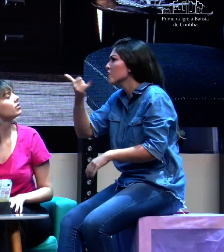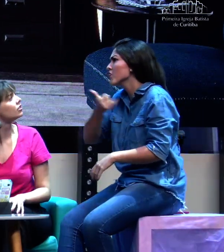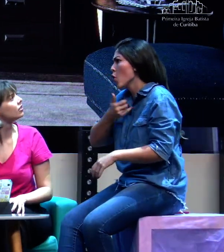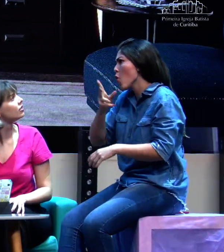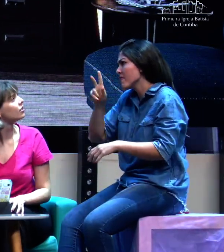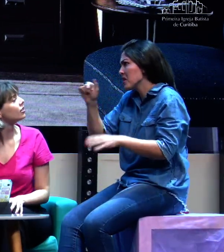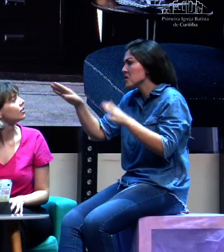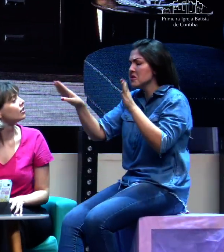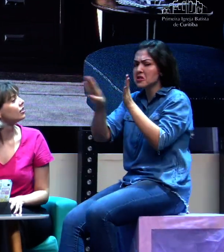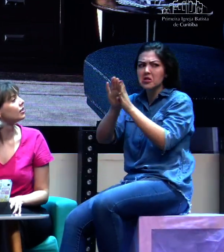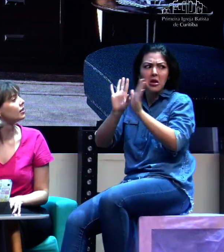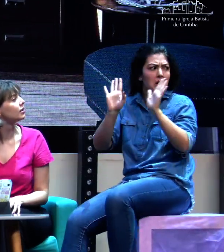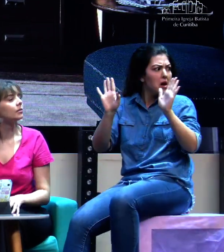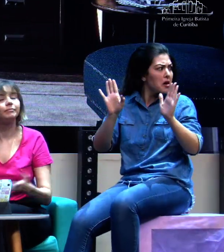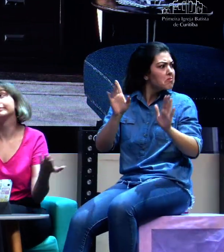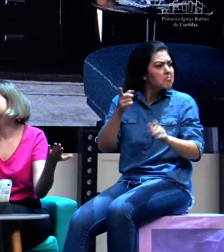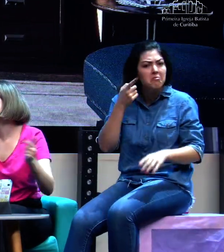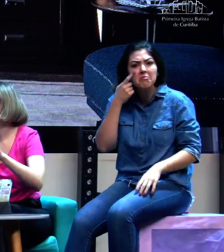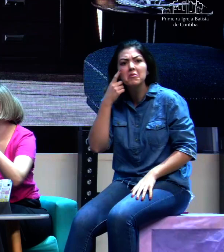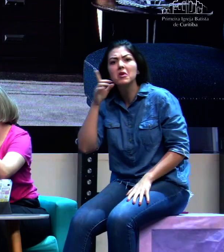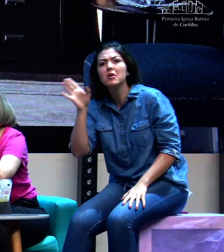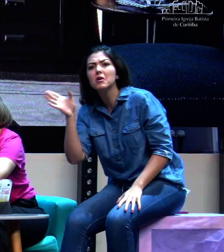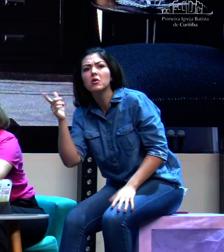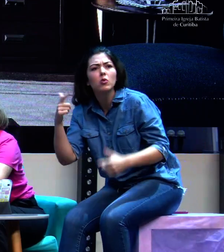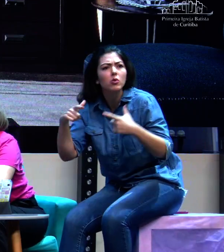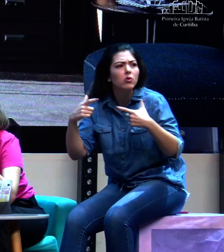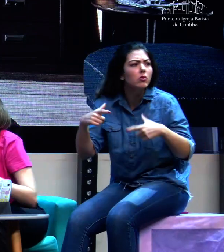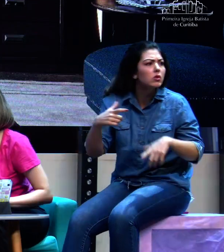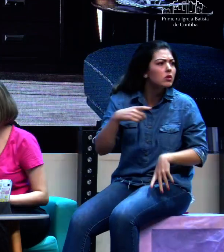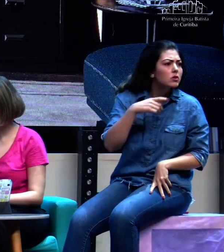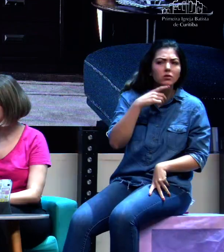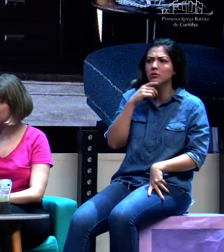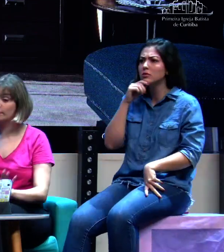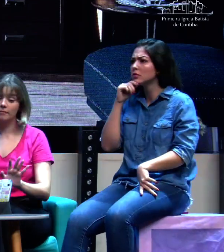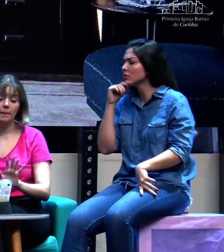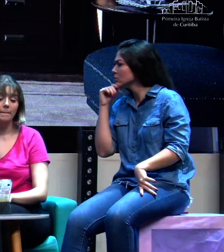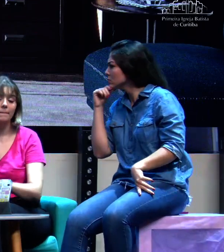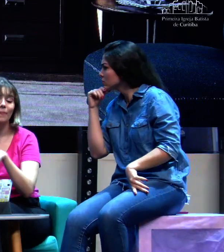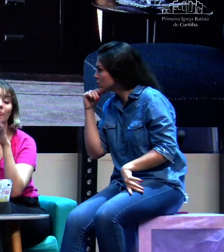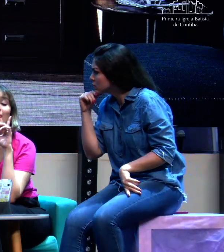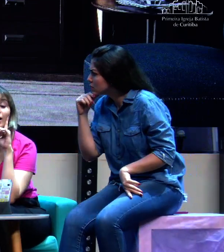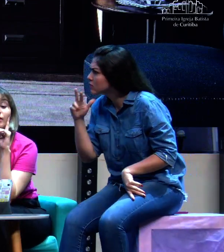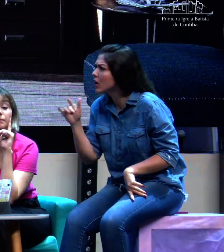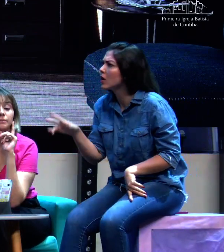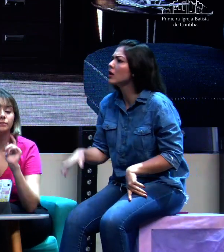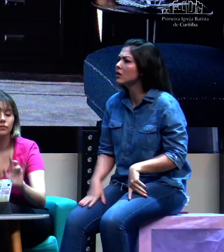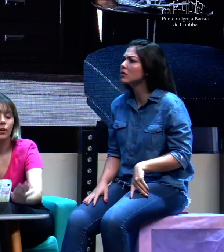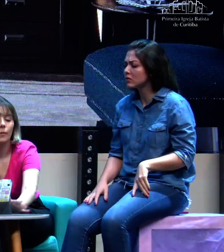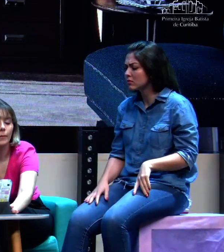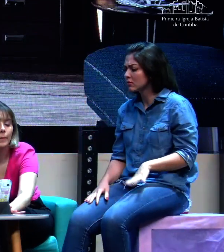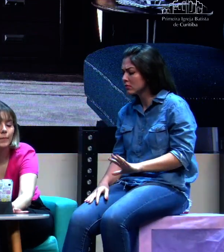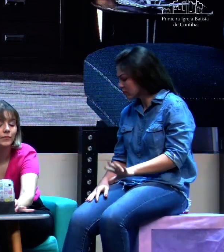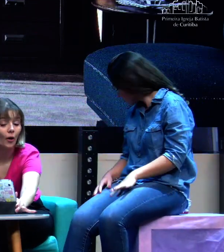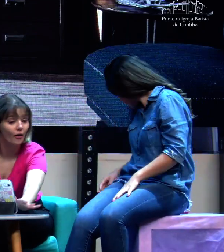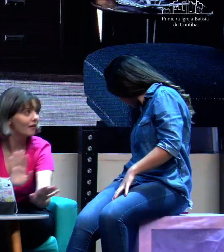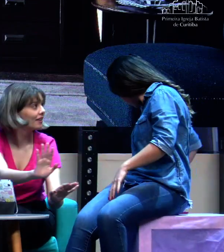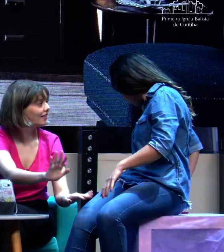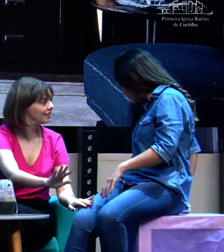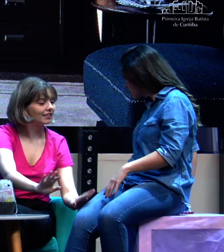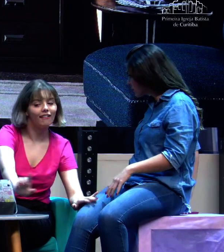um pouco atrasado, né? Mas ele disse que ia chegar um pouquinho. Vamos ver onde ele está. Será que está vindo? Será que não?